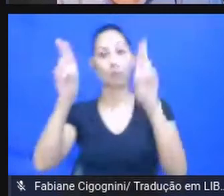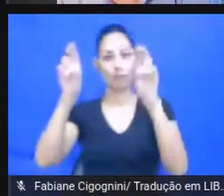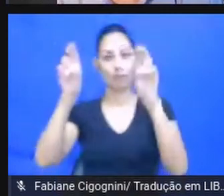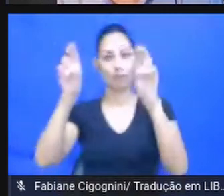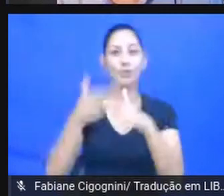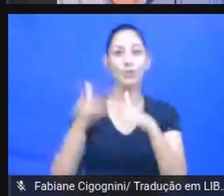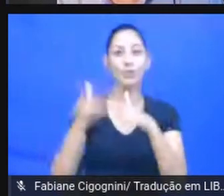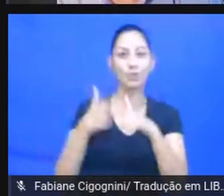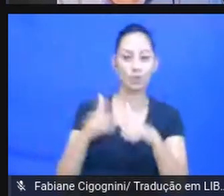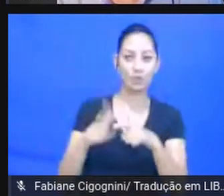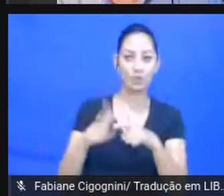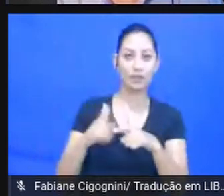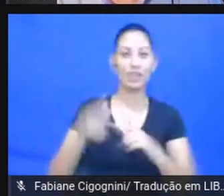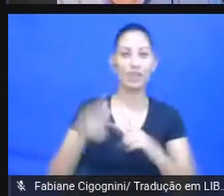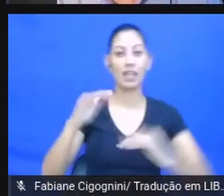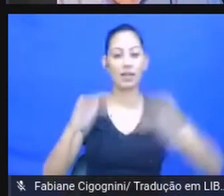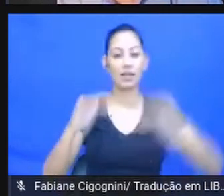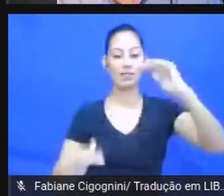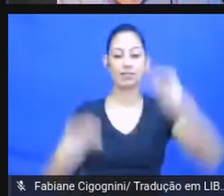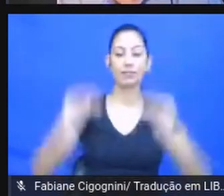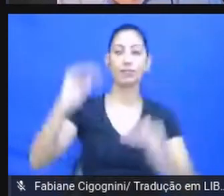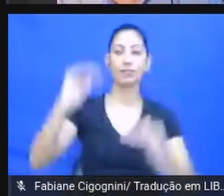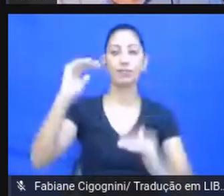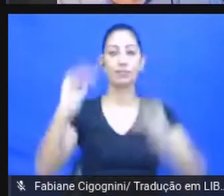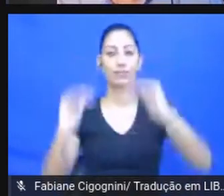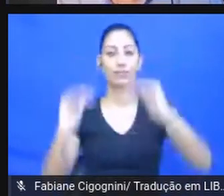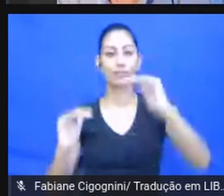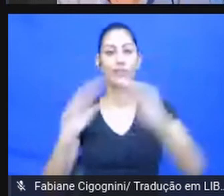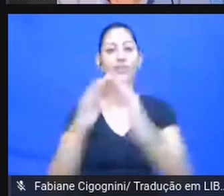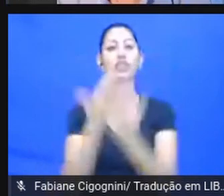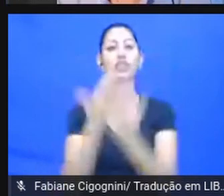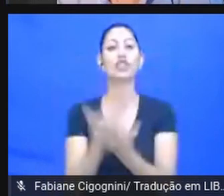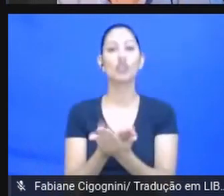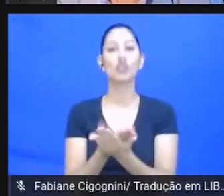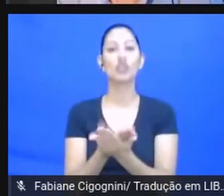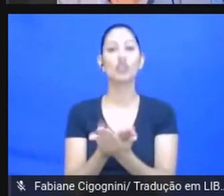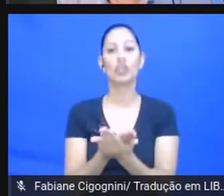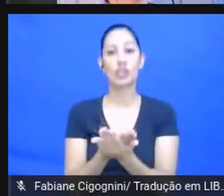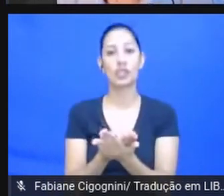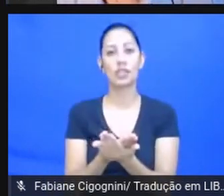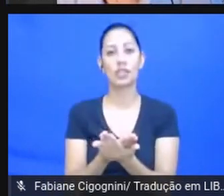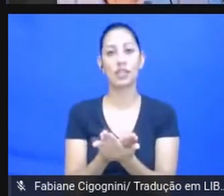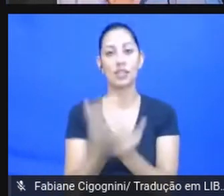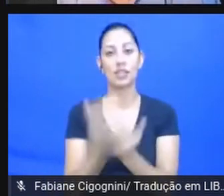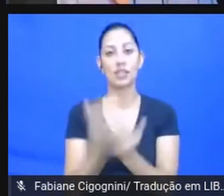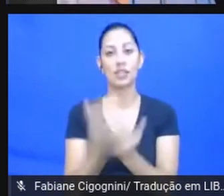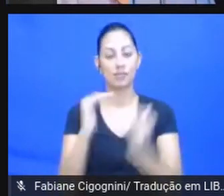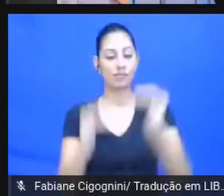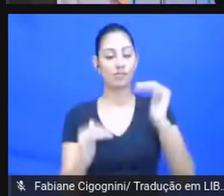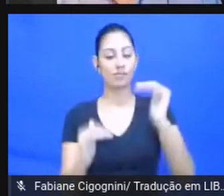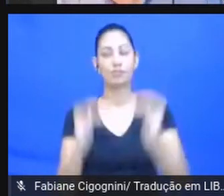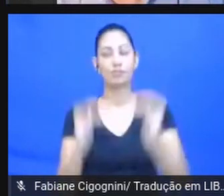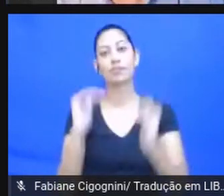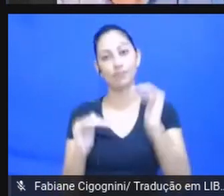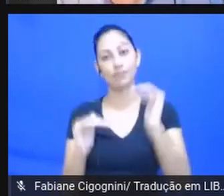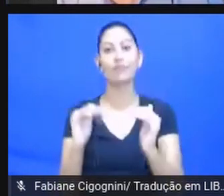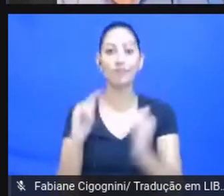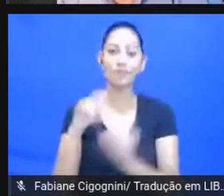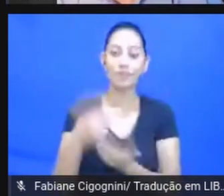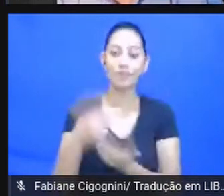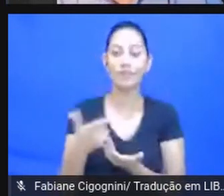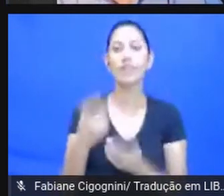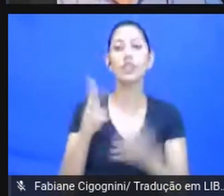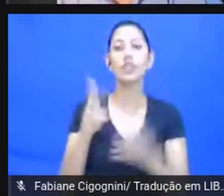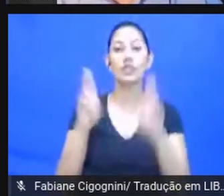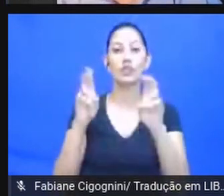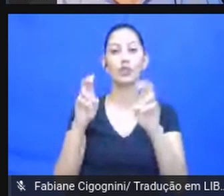é a desigualdade entre escolas e também a desigualdade que isso não é por estar online. A